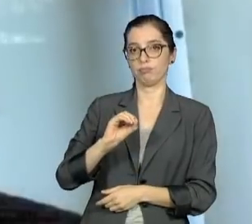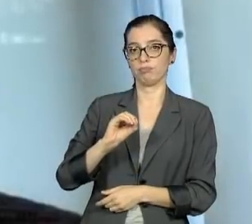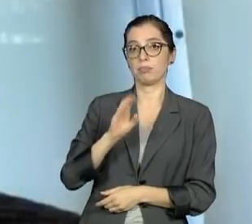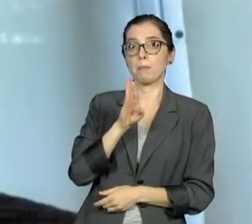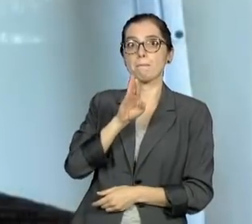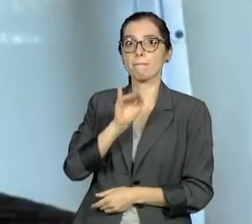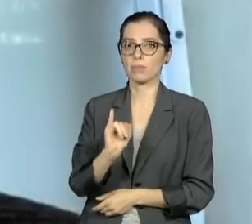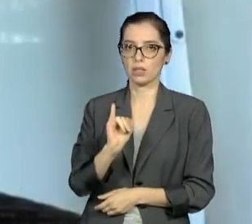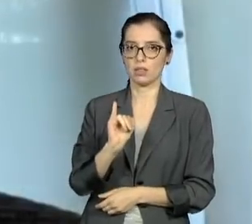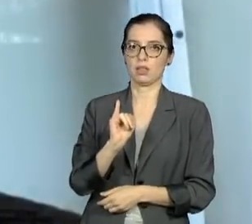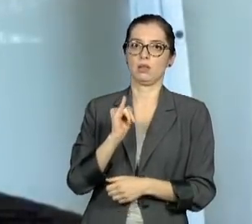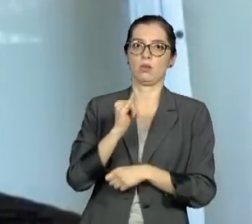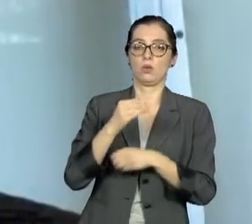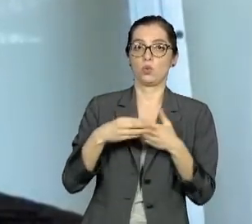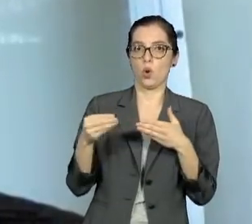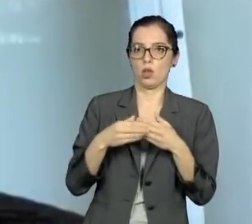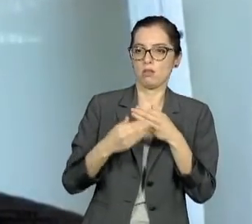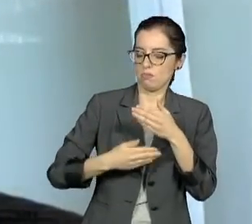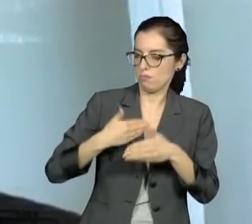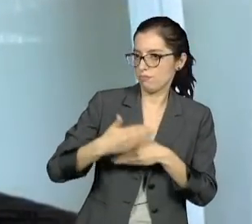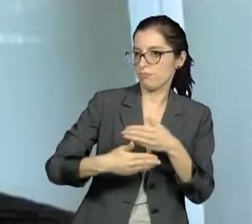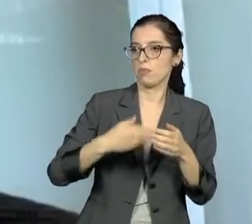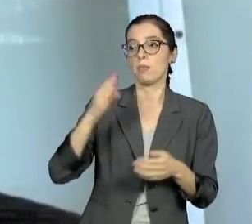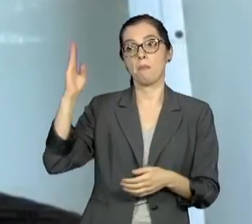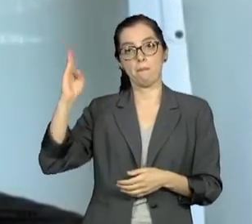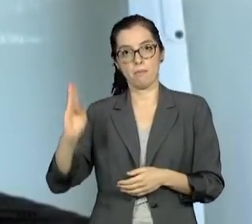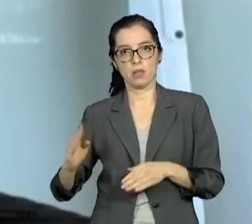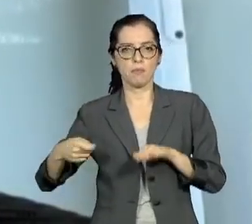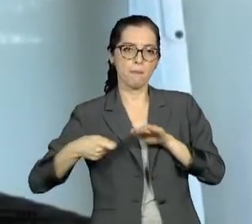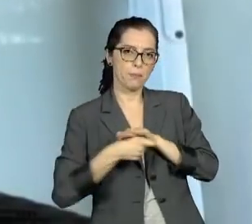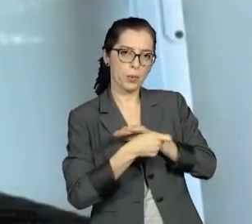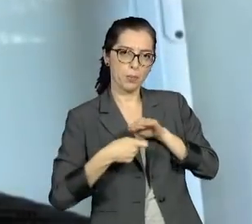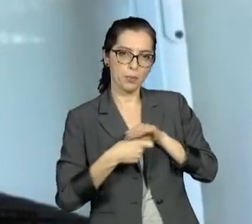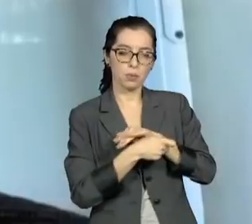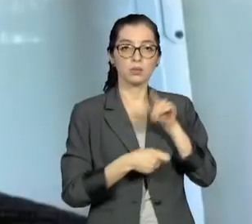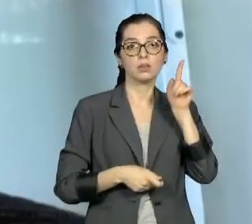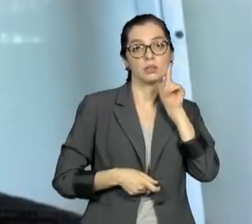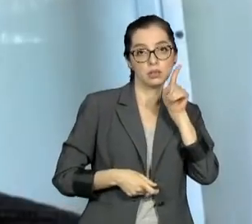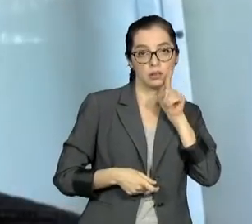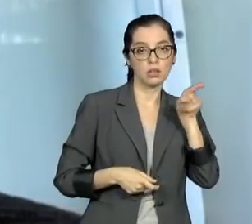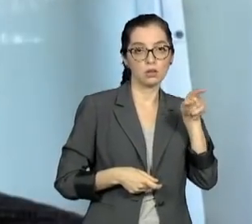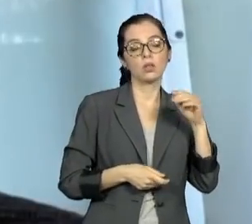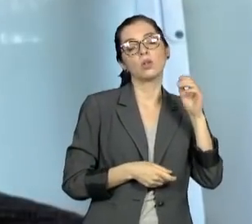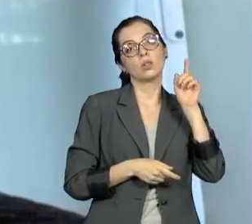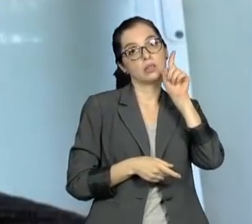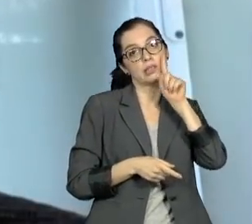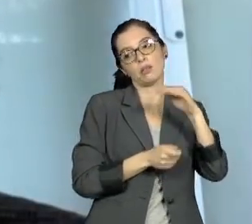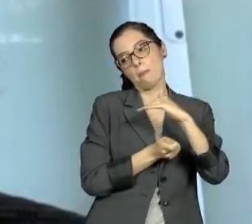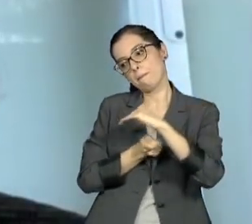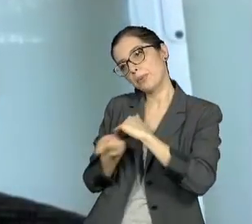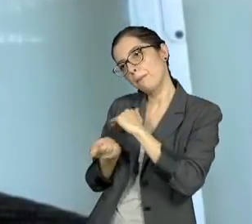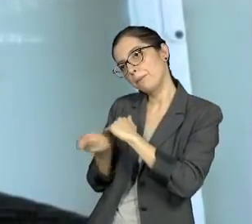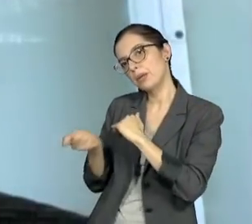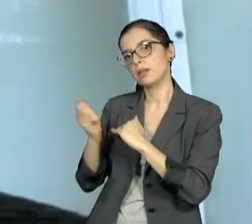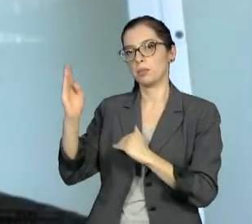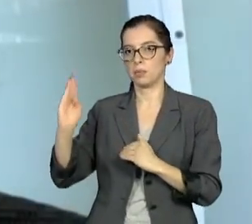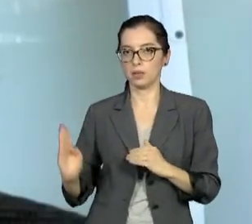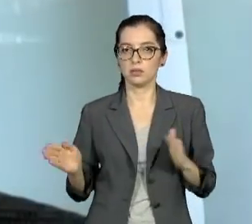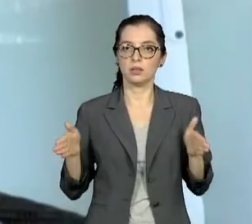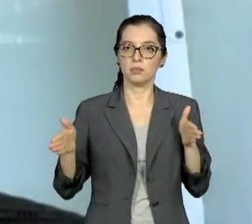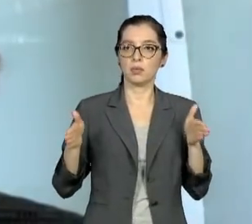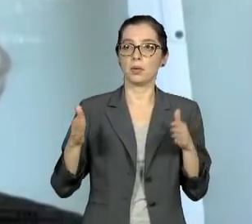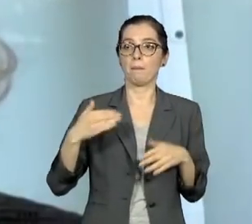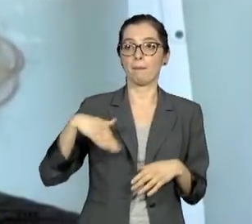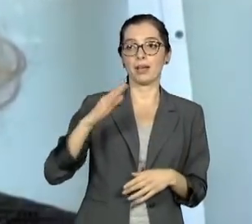de investimentos que brasileiros têm nos Estados Unidos e o que os Estados Unidos têm no Brasil ultrapassa a marca de